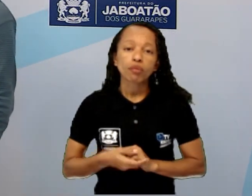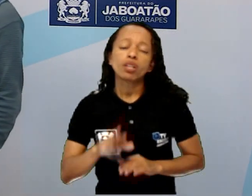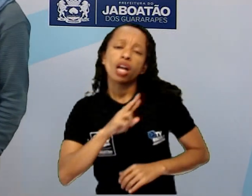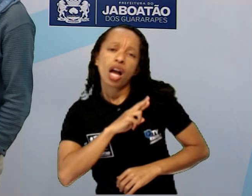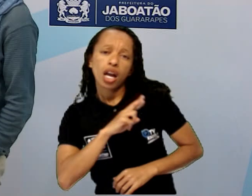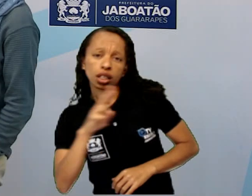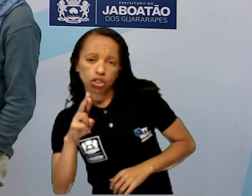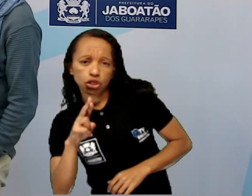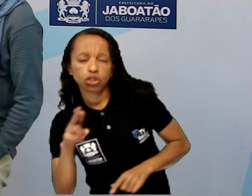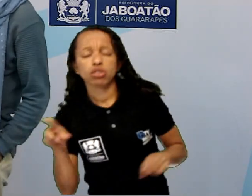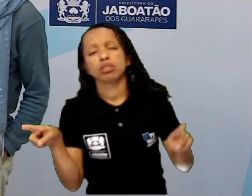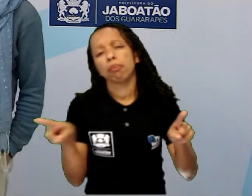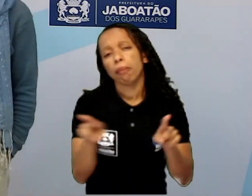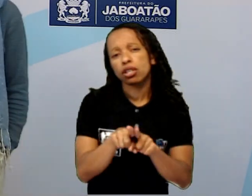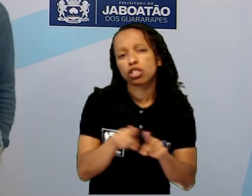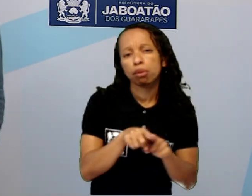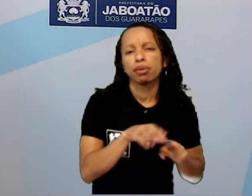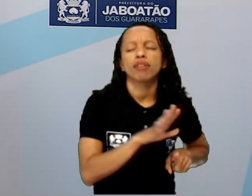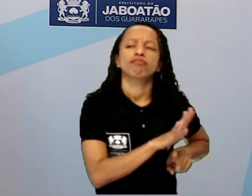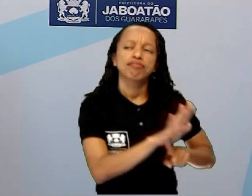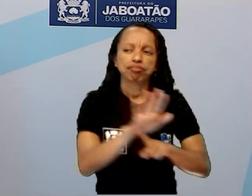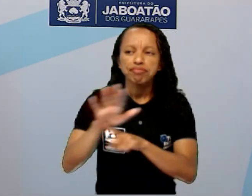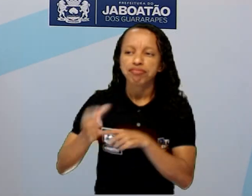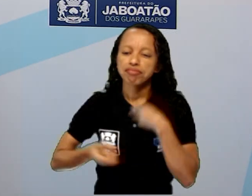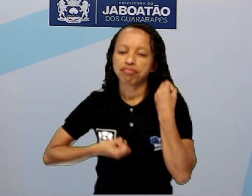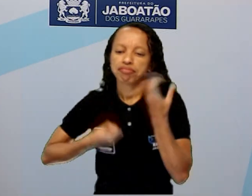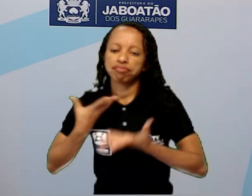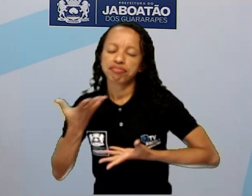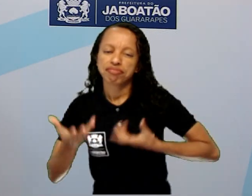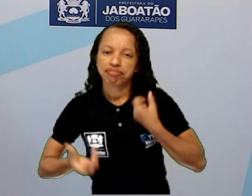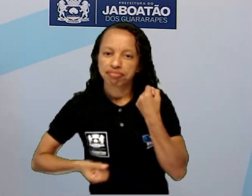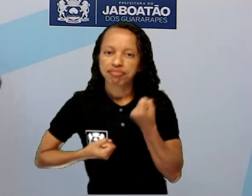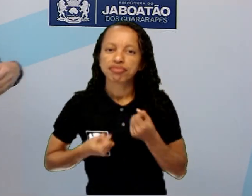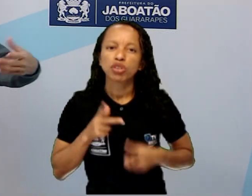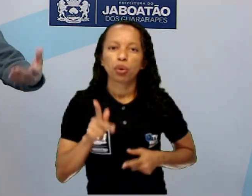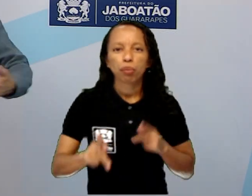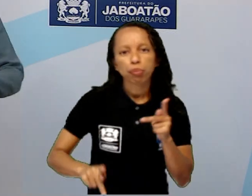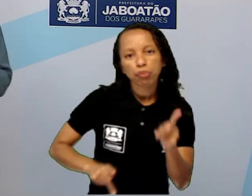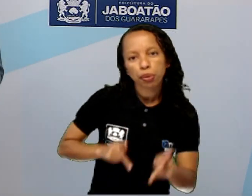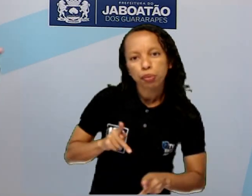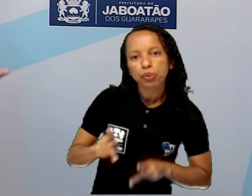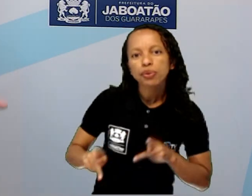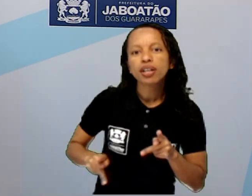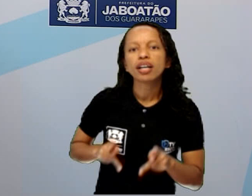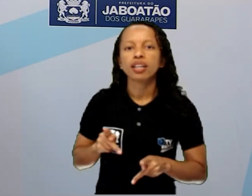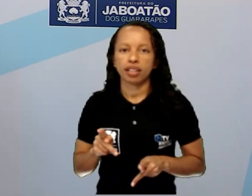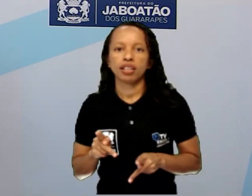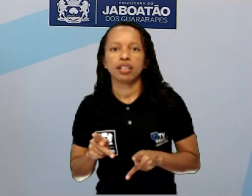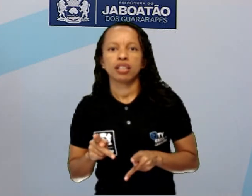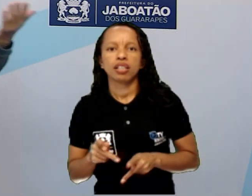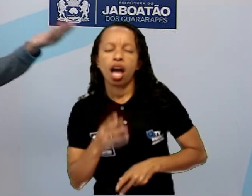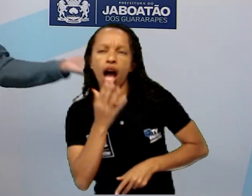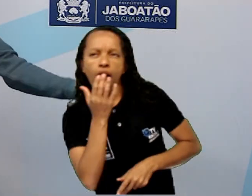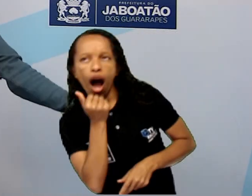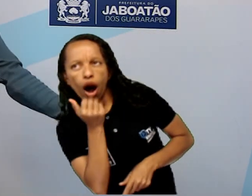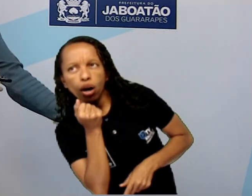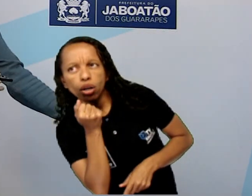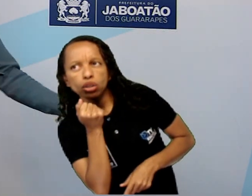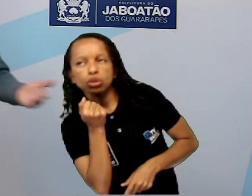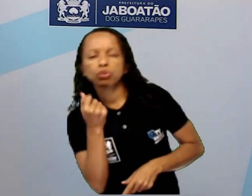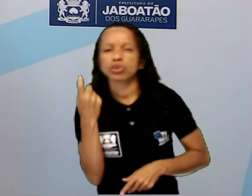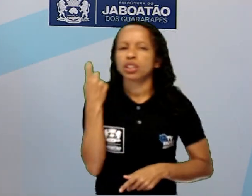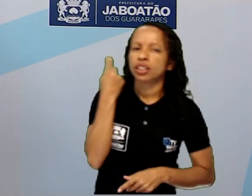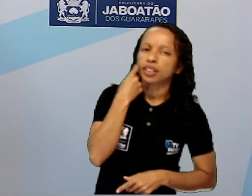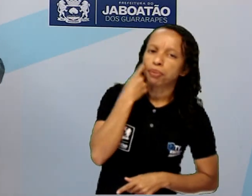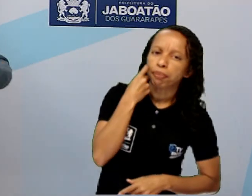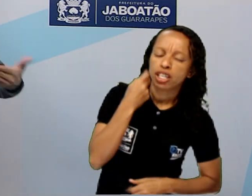tem expressões populares. As feiras, as quermesses, né? O consumo de peixe, do bredo que a gente